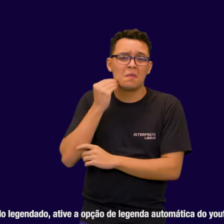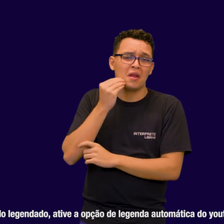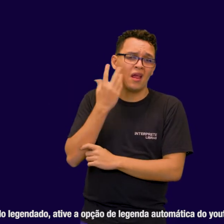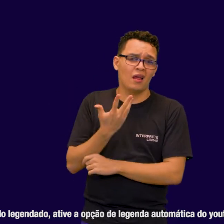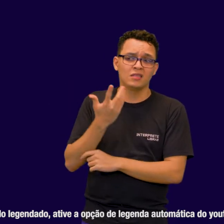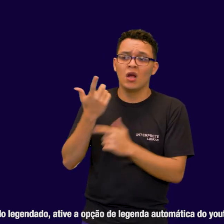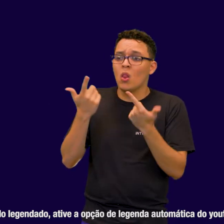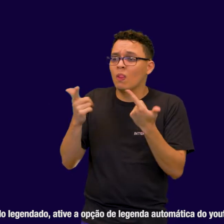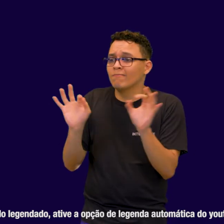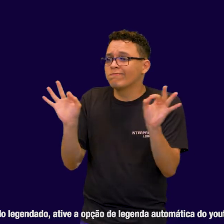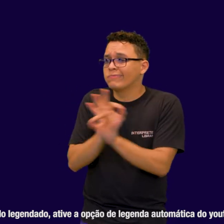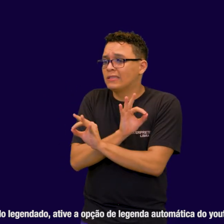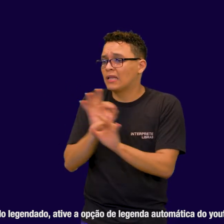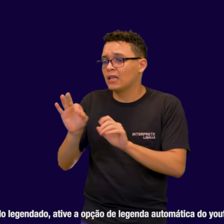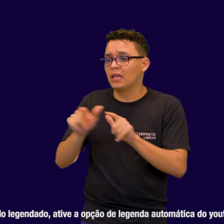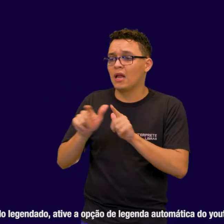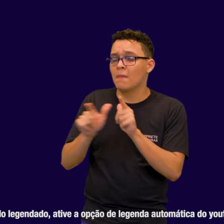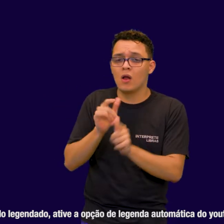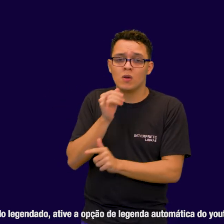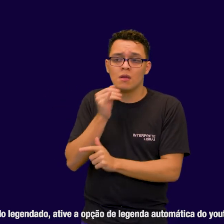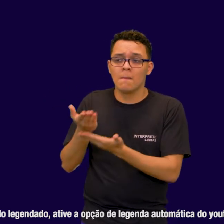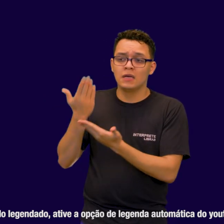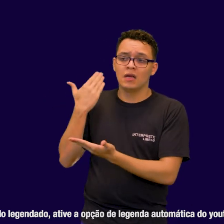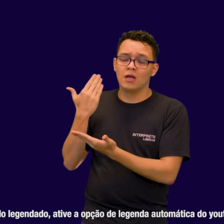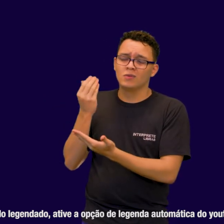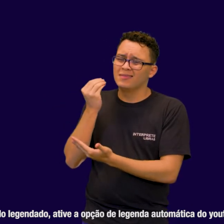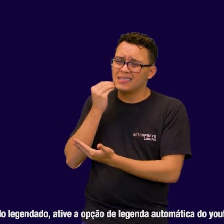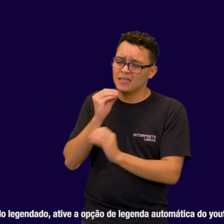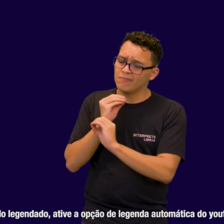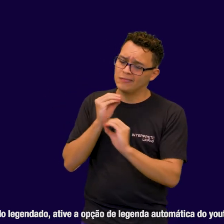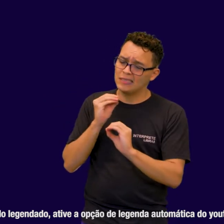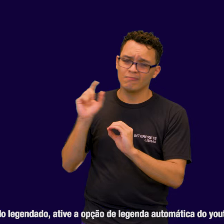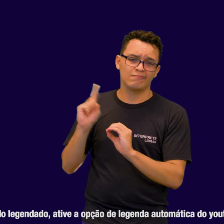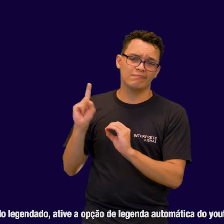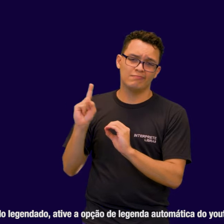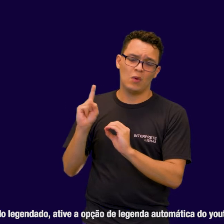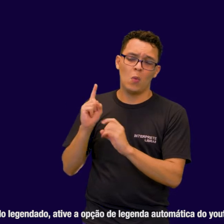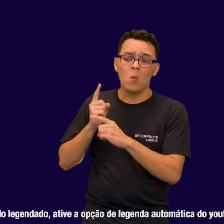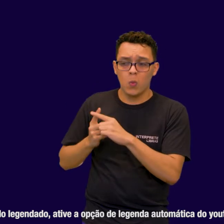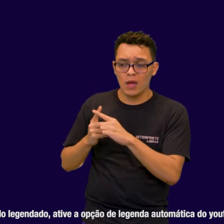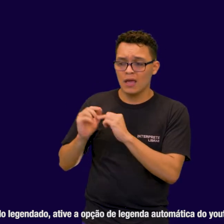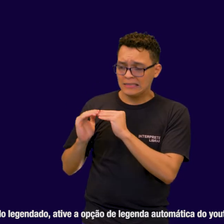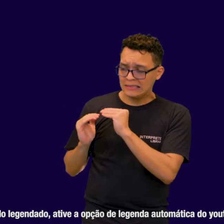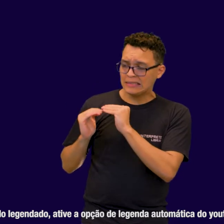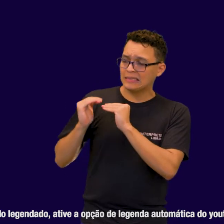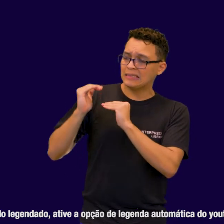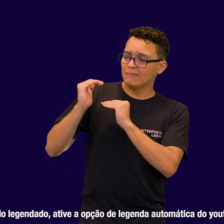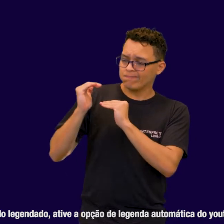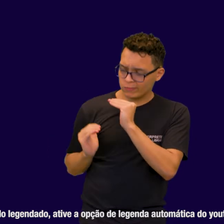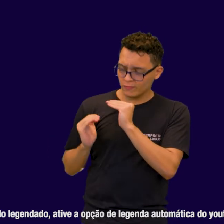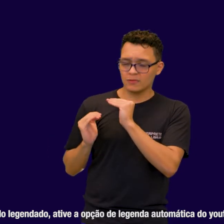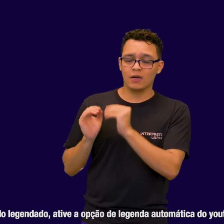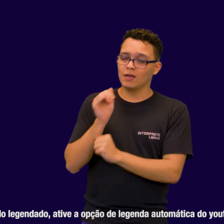se a pessoa já não trabalha nisso, entendeu? Não tenta se arriscar do zero assim, porque a chance de morrer na praia é